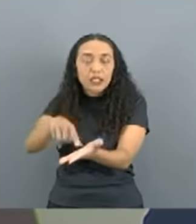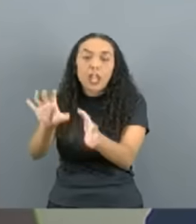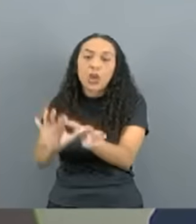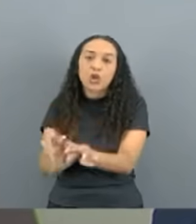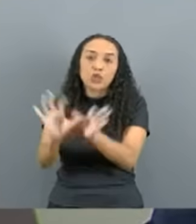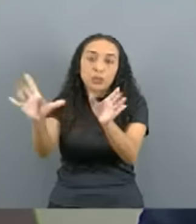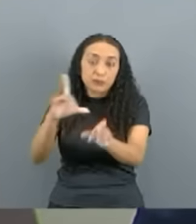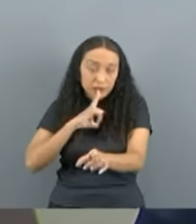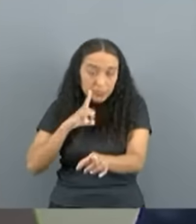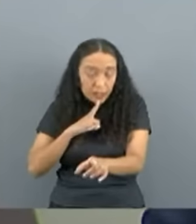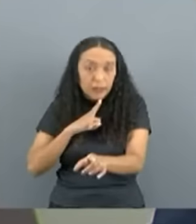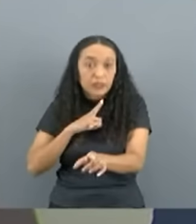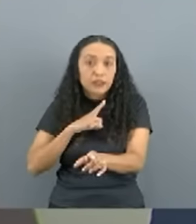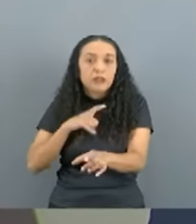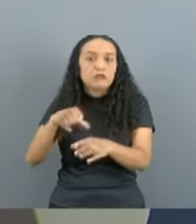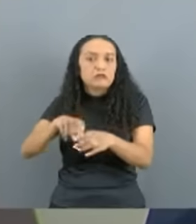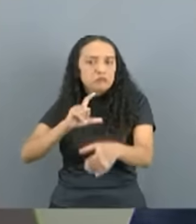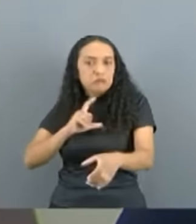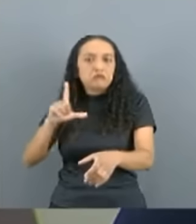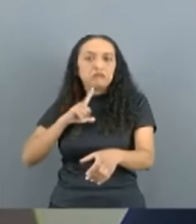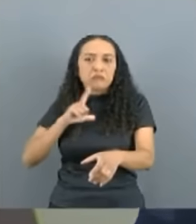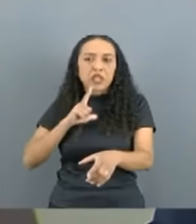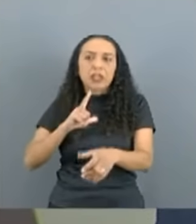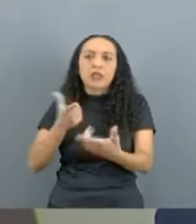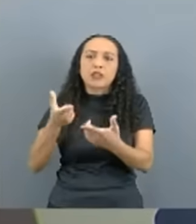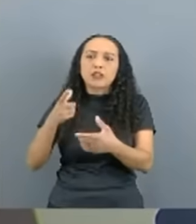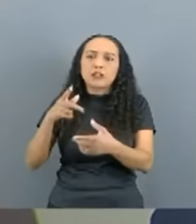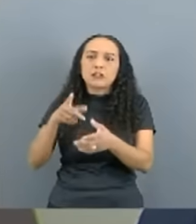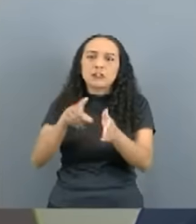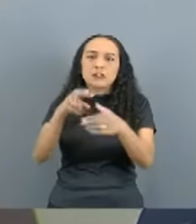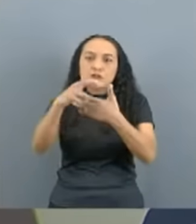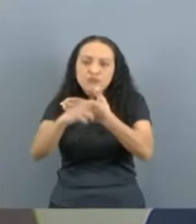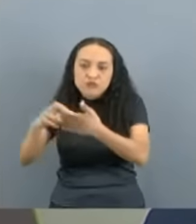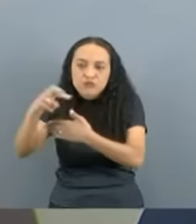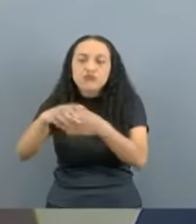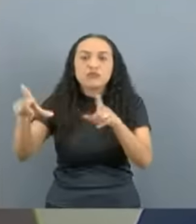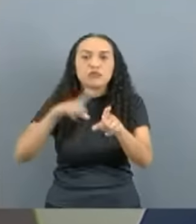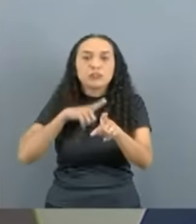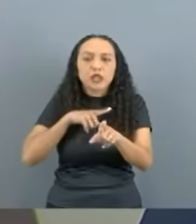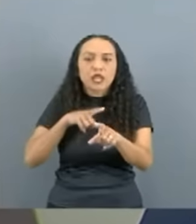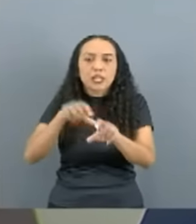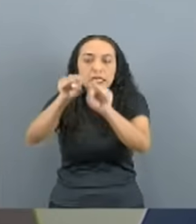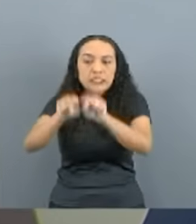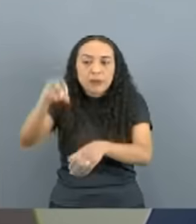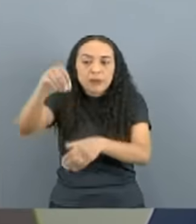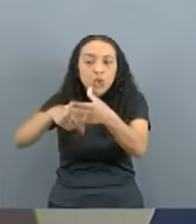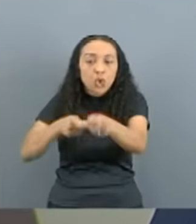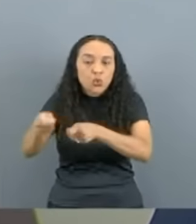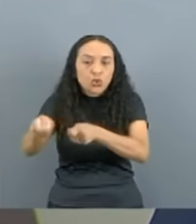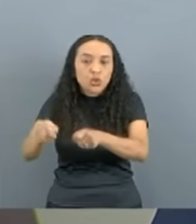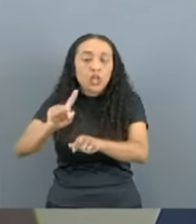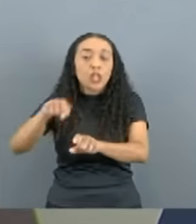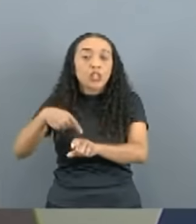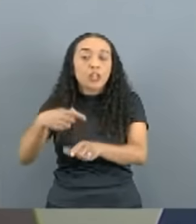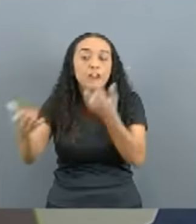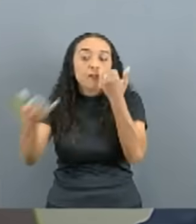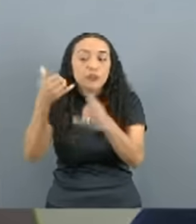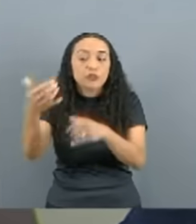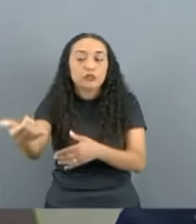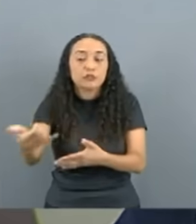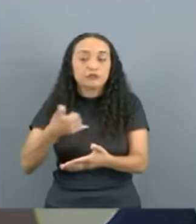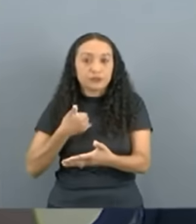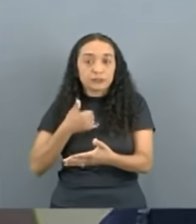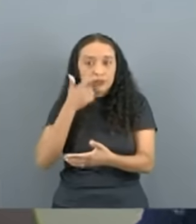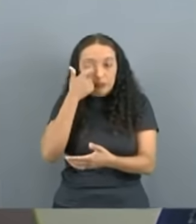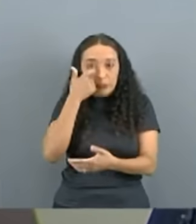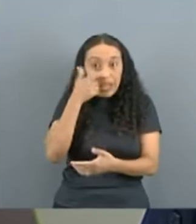autonomia, ele tem corregedoria, ele tem sistema de controle interno. Nós recebíamos as informações que eram repassadas, inclusive